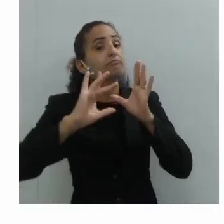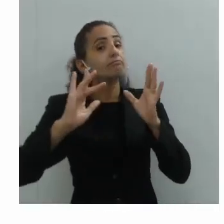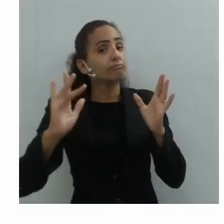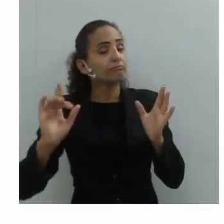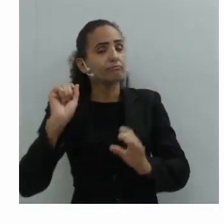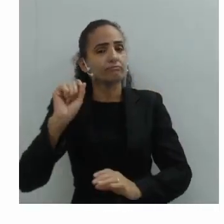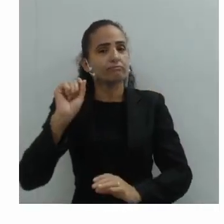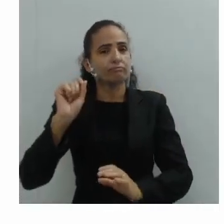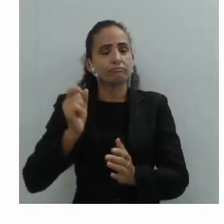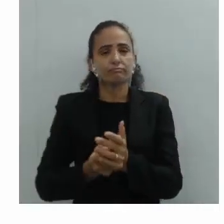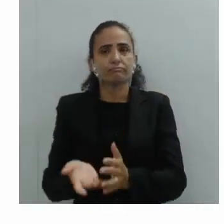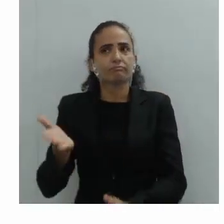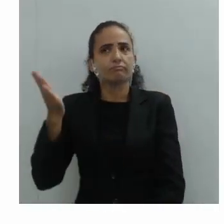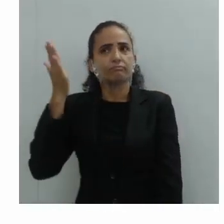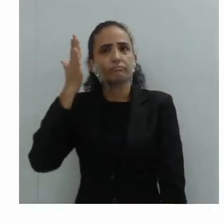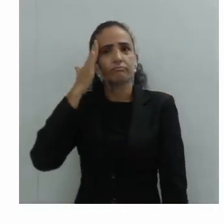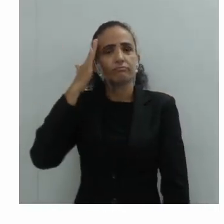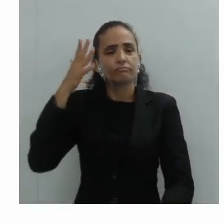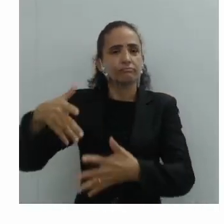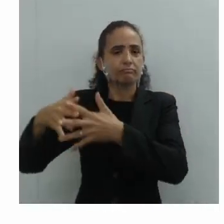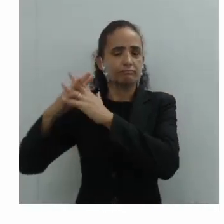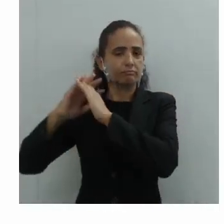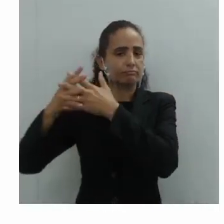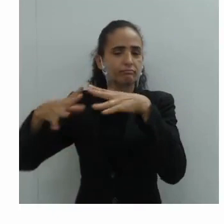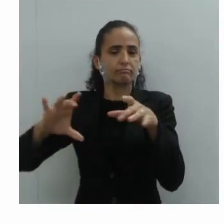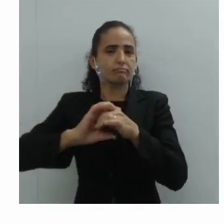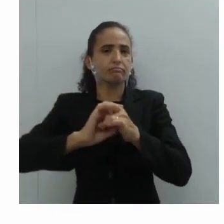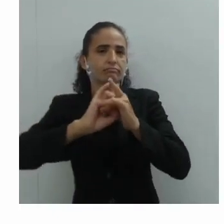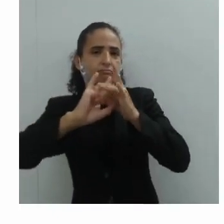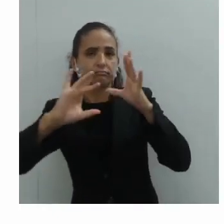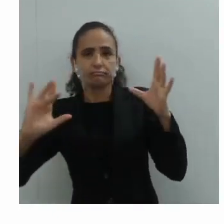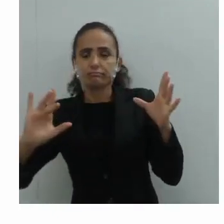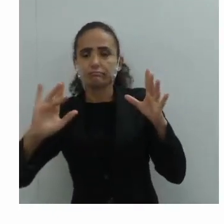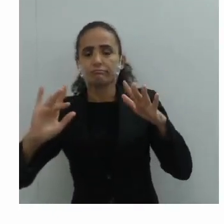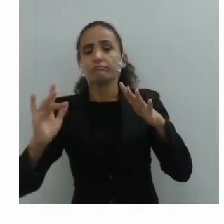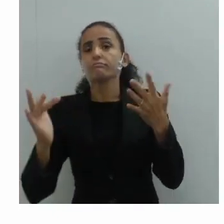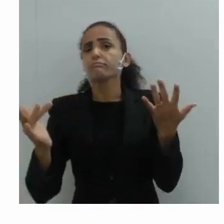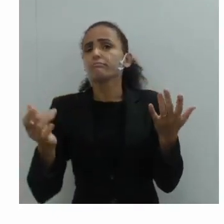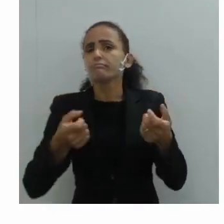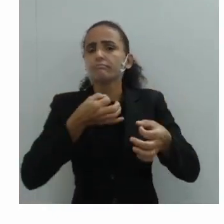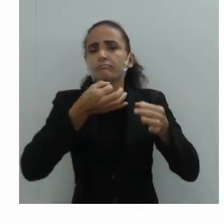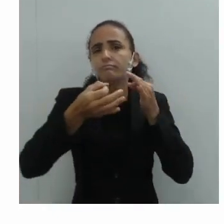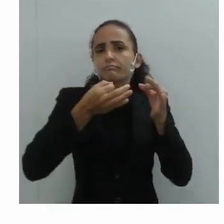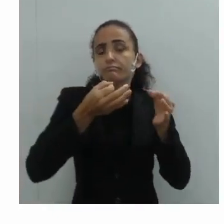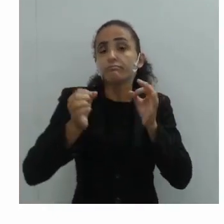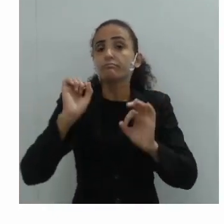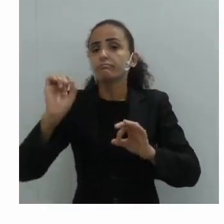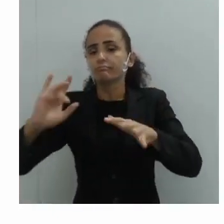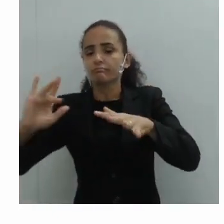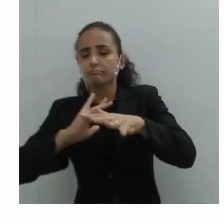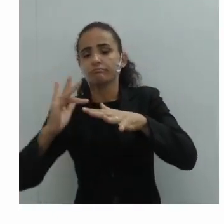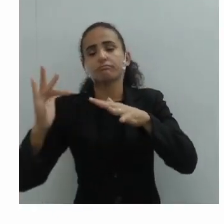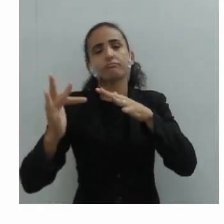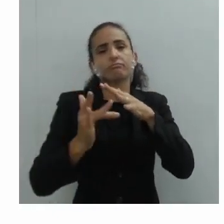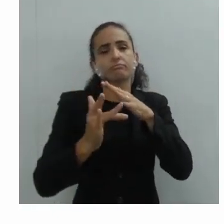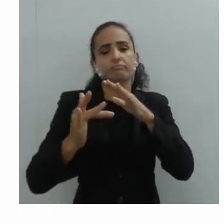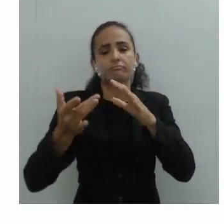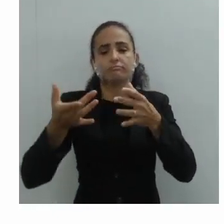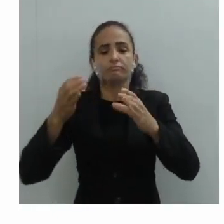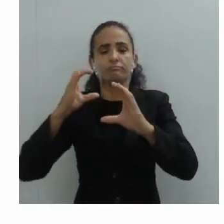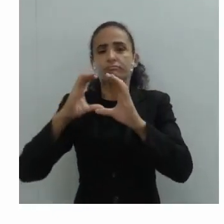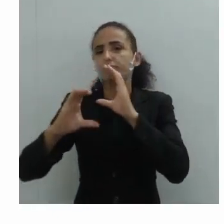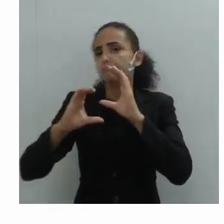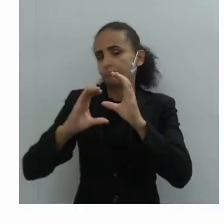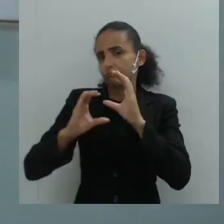vocês ainda a reflexão. Liberdade de expressão e mídia, os meios de comunicação. Lembrando